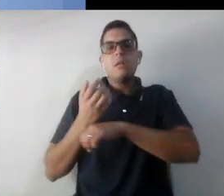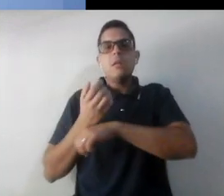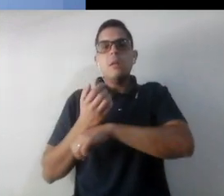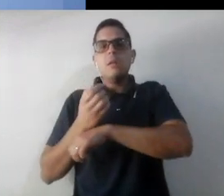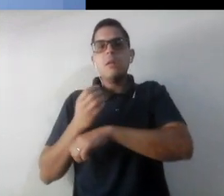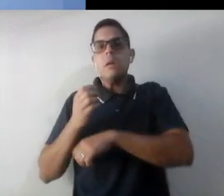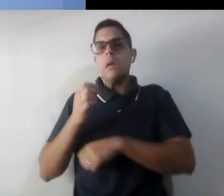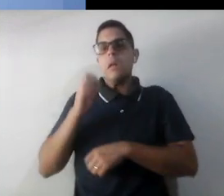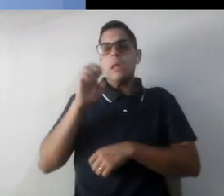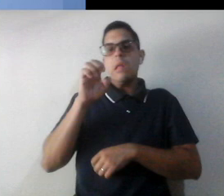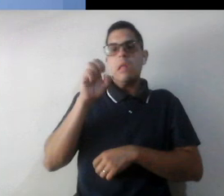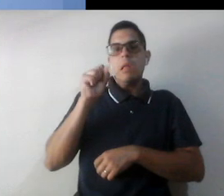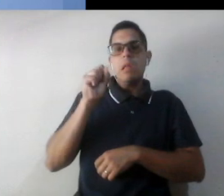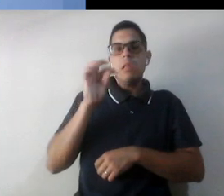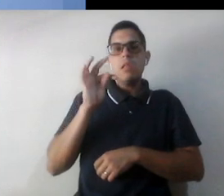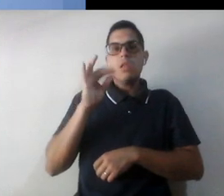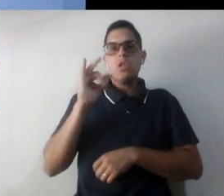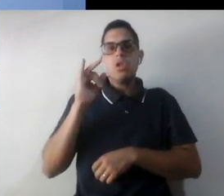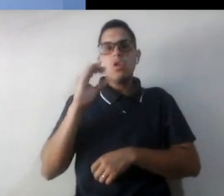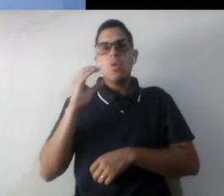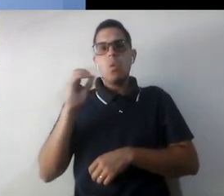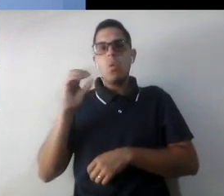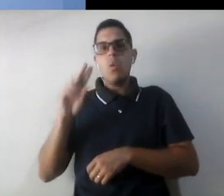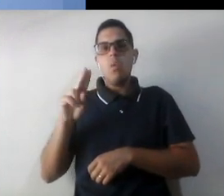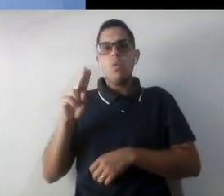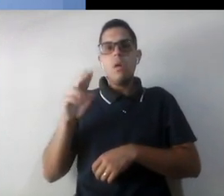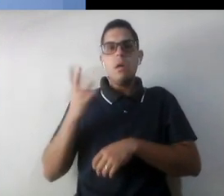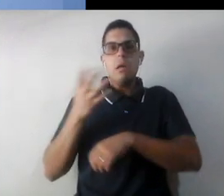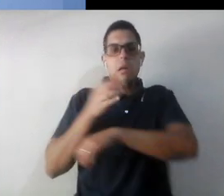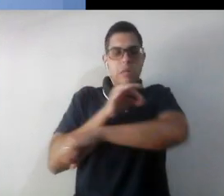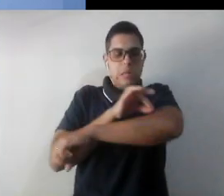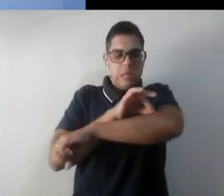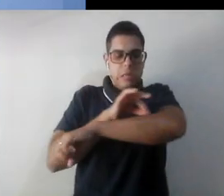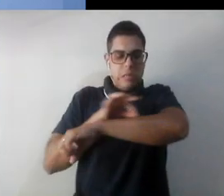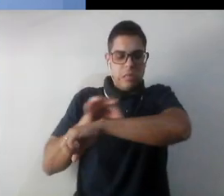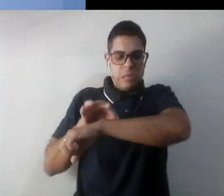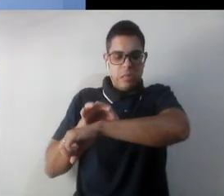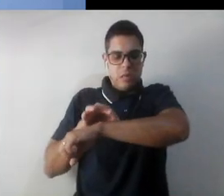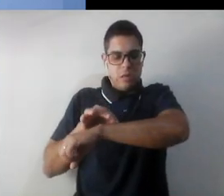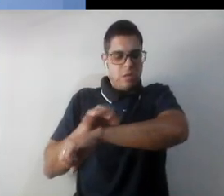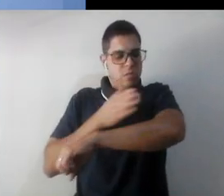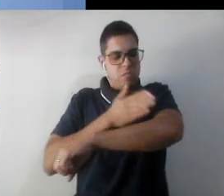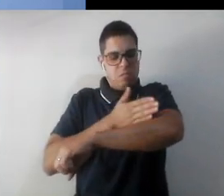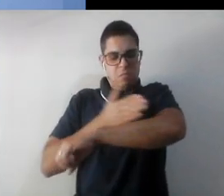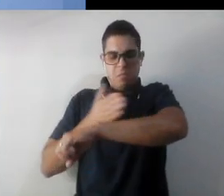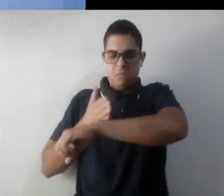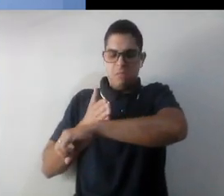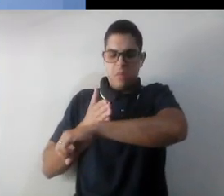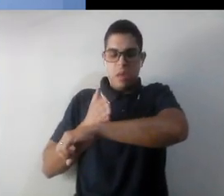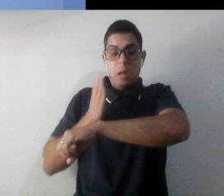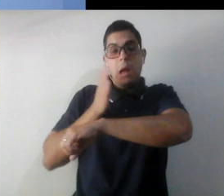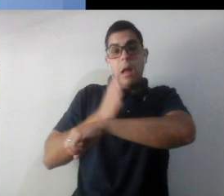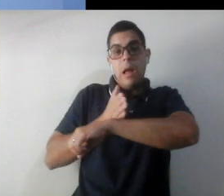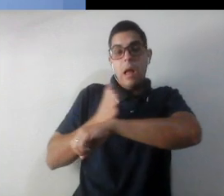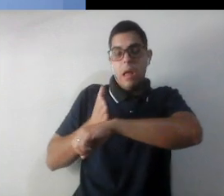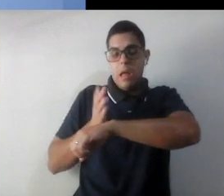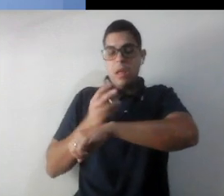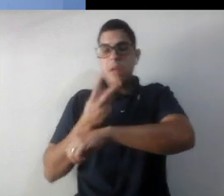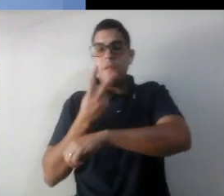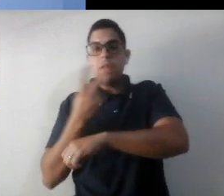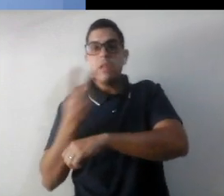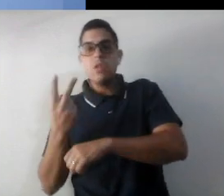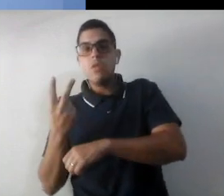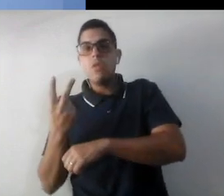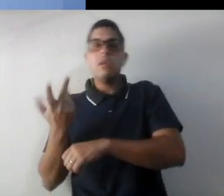minha indicação também será 20 centímetros. Porém, eu vou ter, como